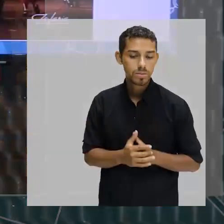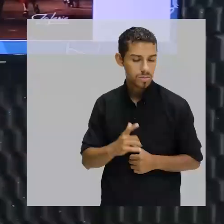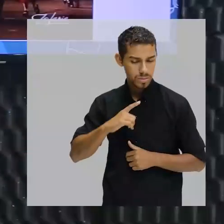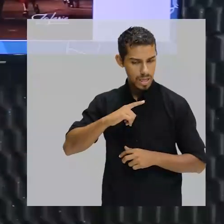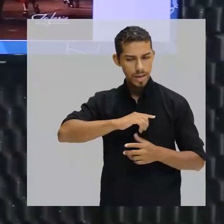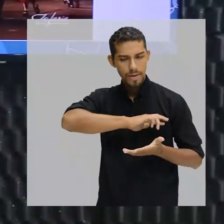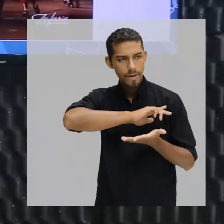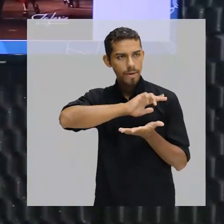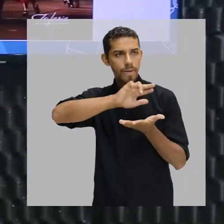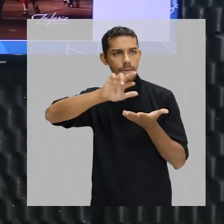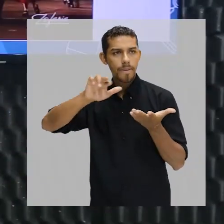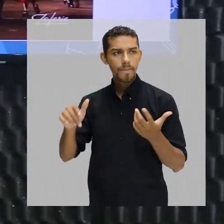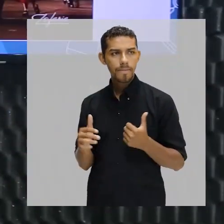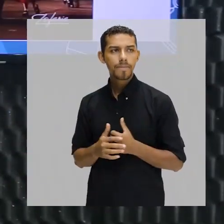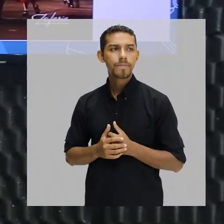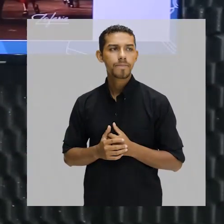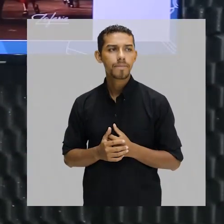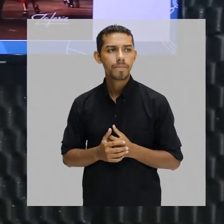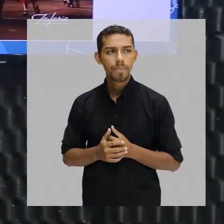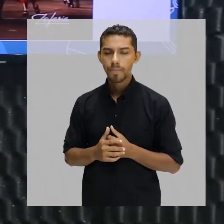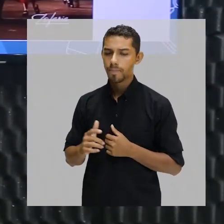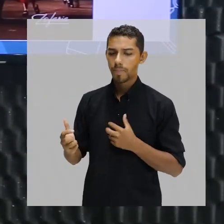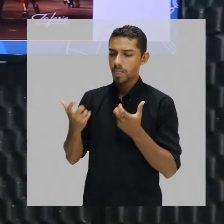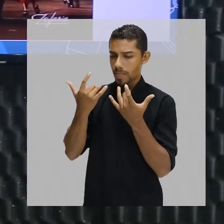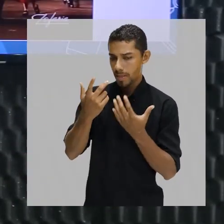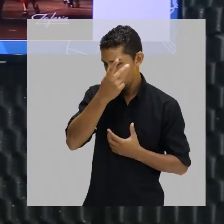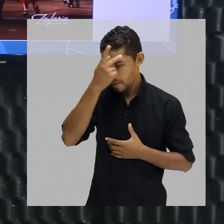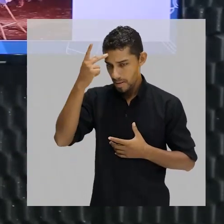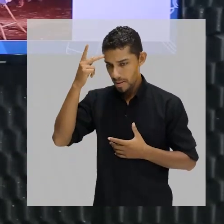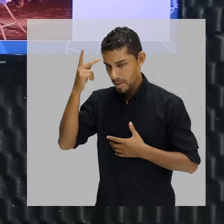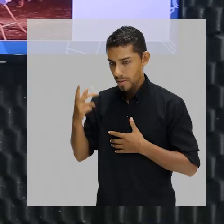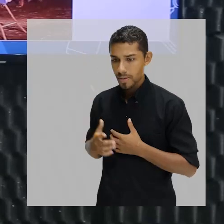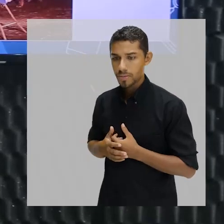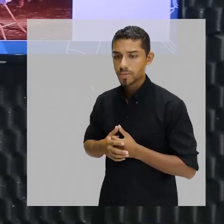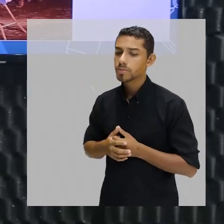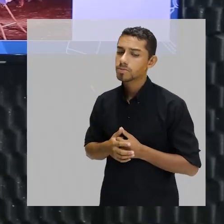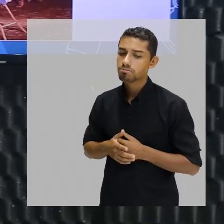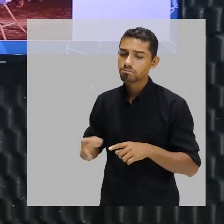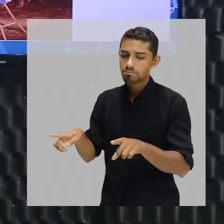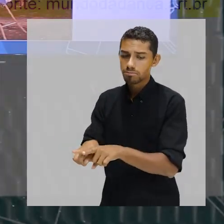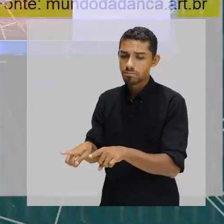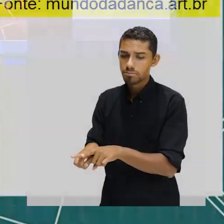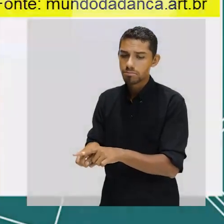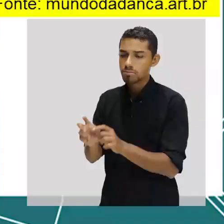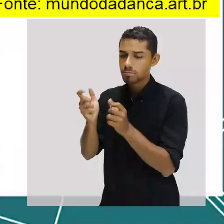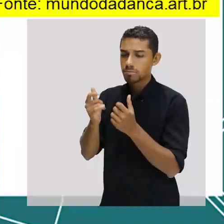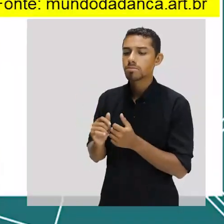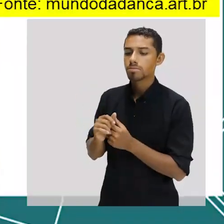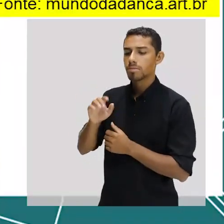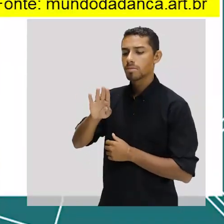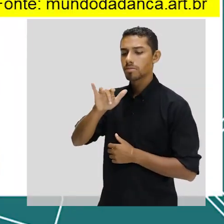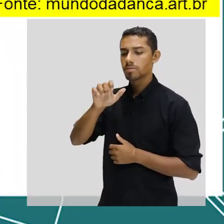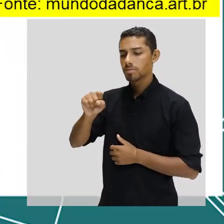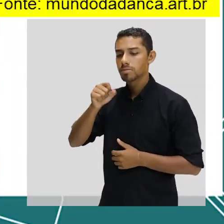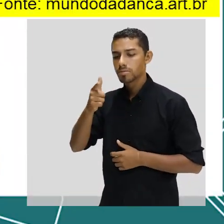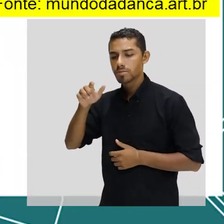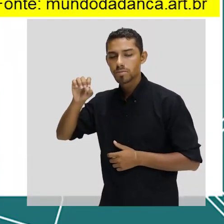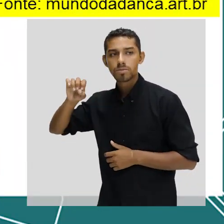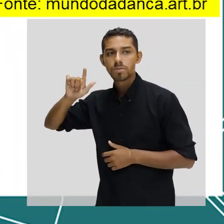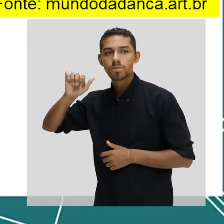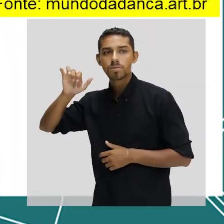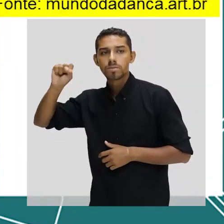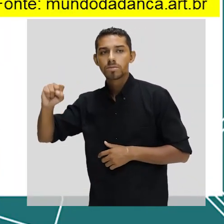pastoris, assim como os reisados, assim como as cheganças, elas são manifestações extremamente folclóricas, mas ao mesmo tempo extremamente populares.